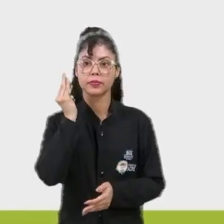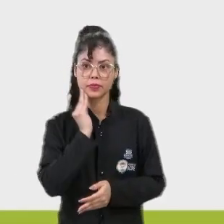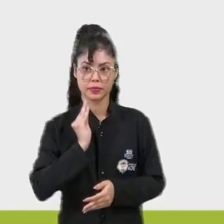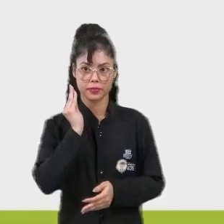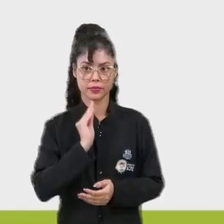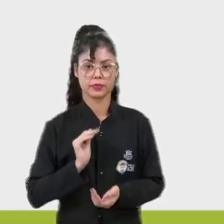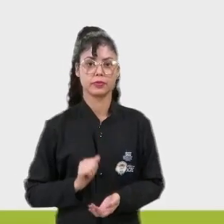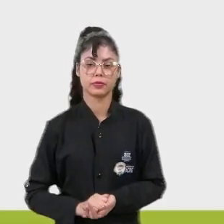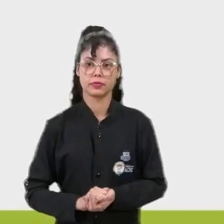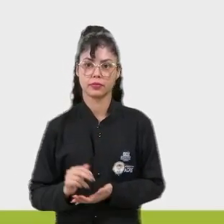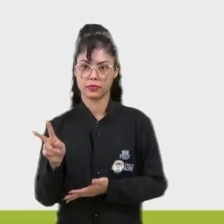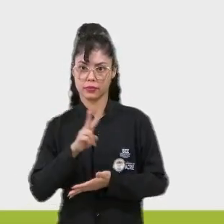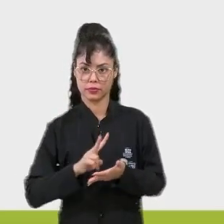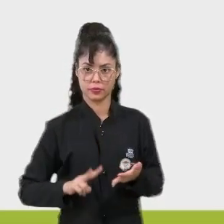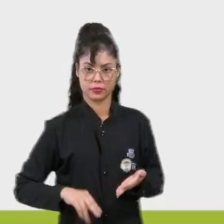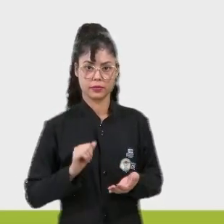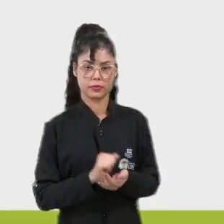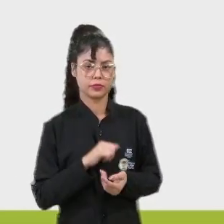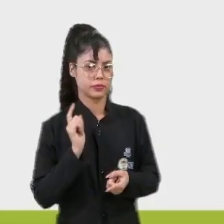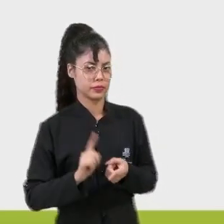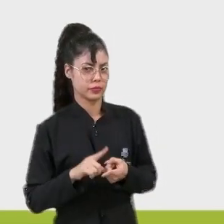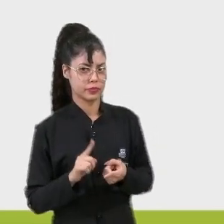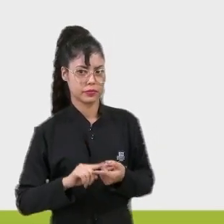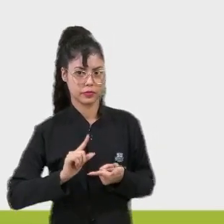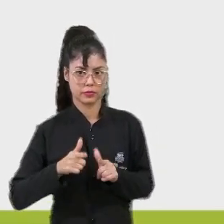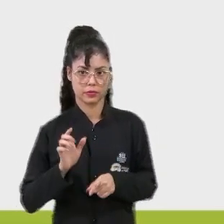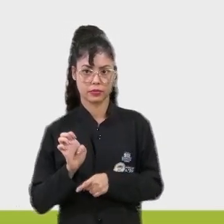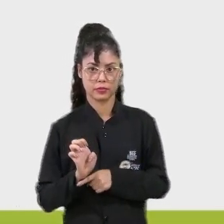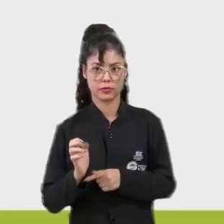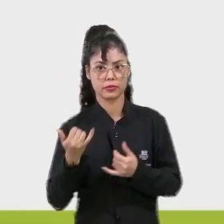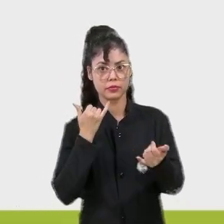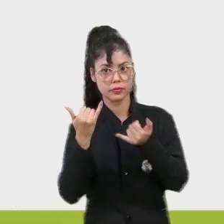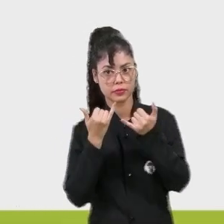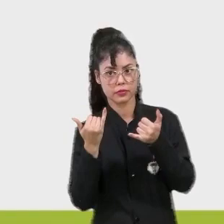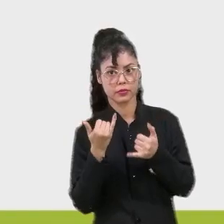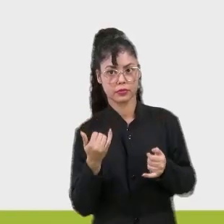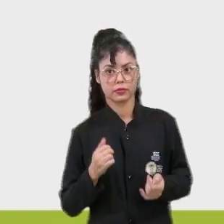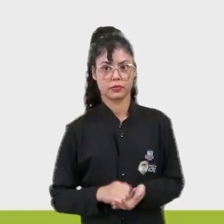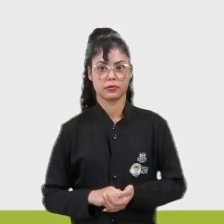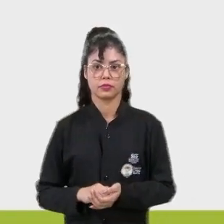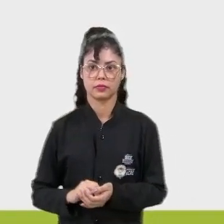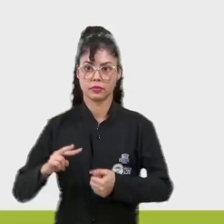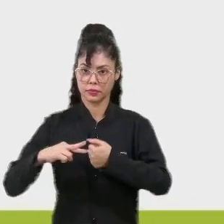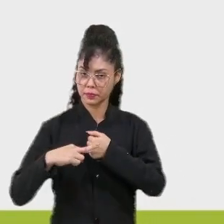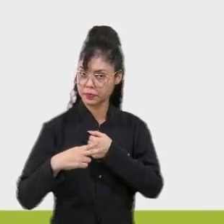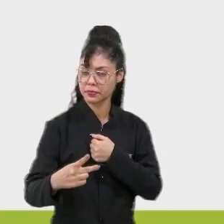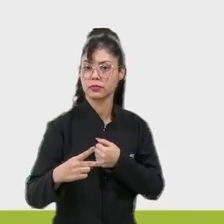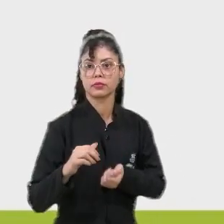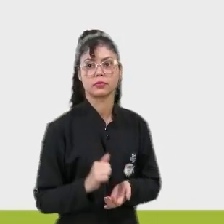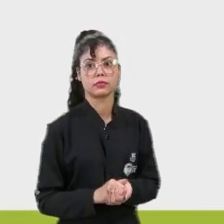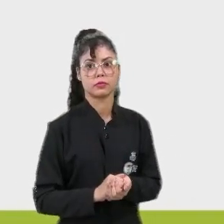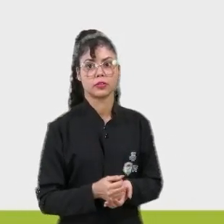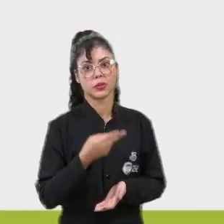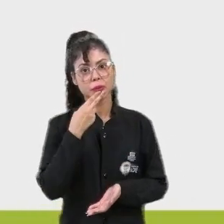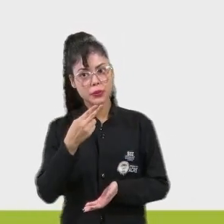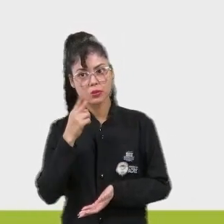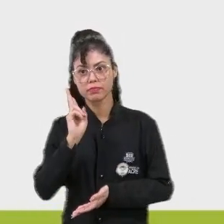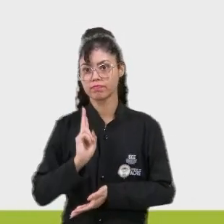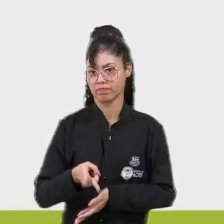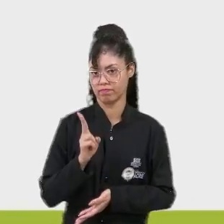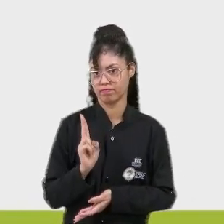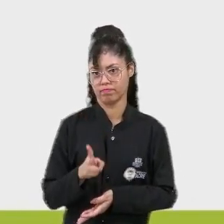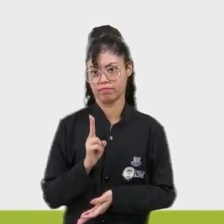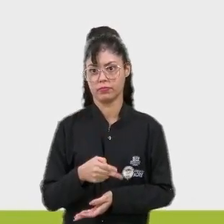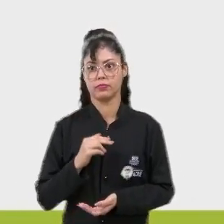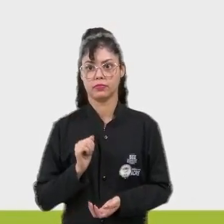apelar a esse meu leitor. Mas por que não, letra E, a informação sobre as consequências do consumo do